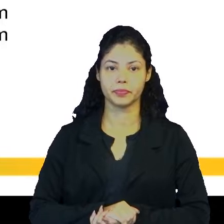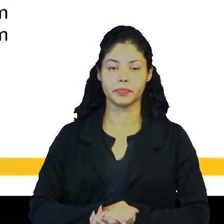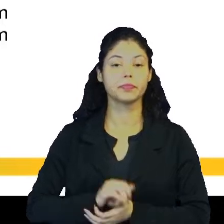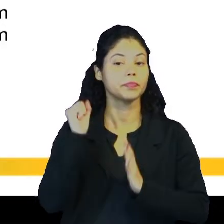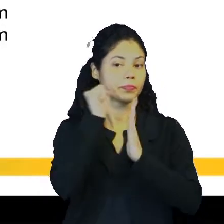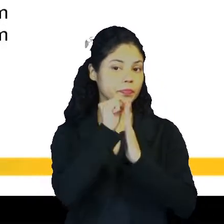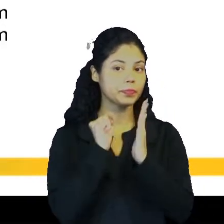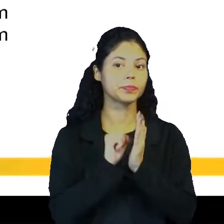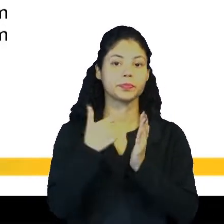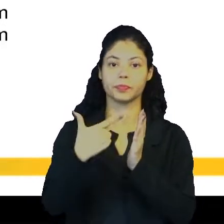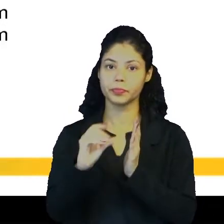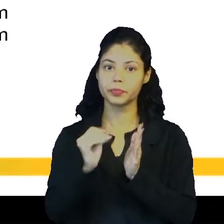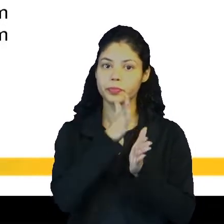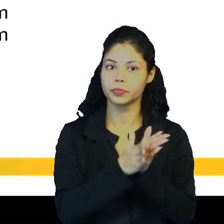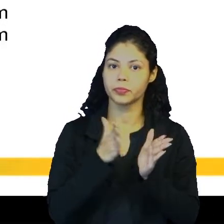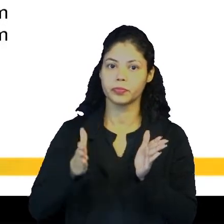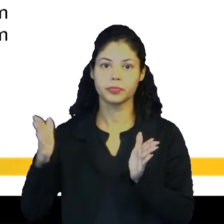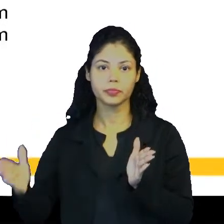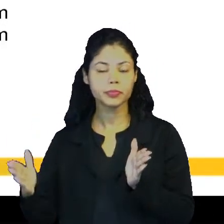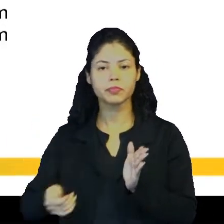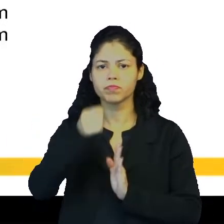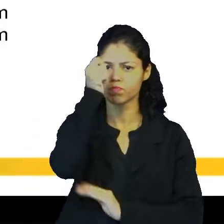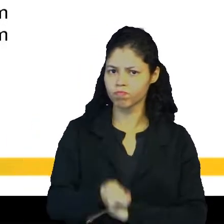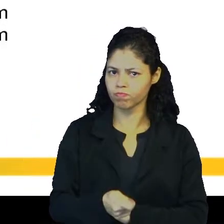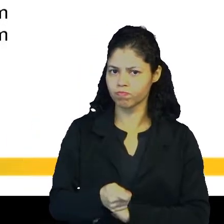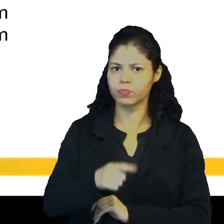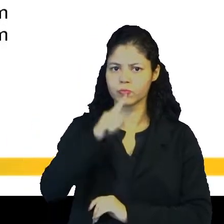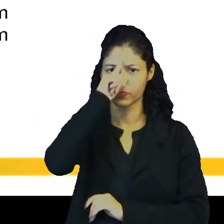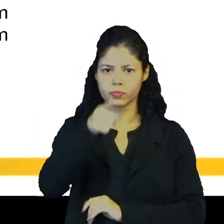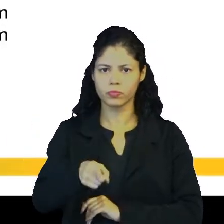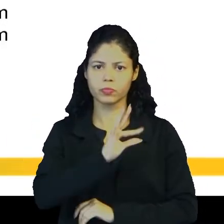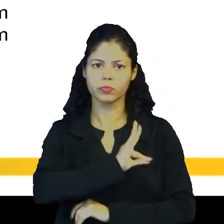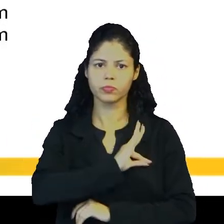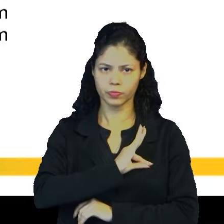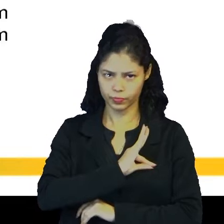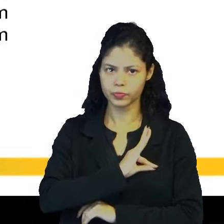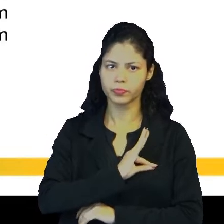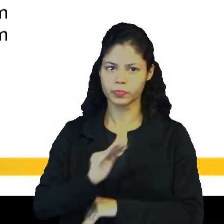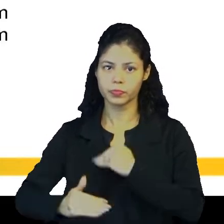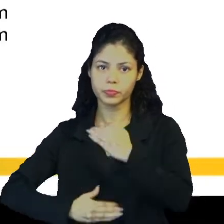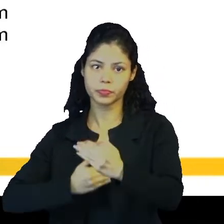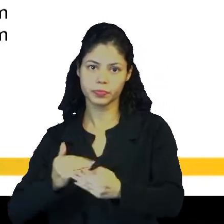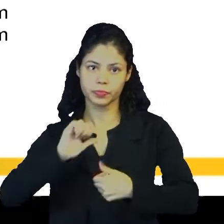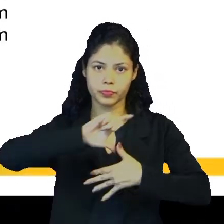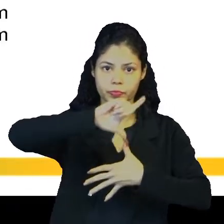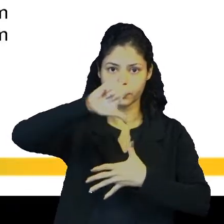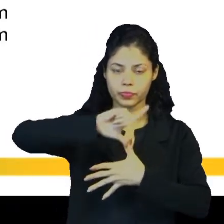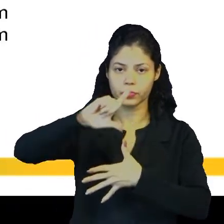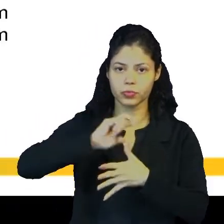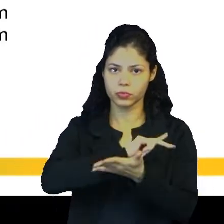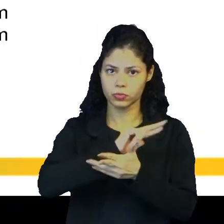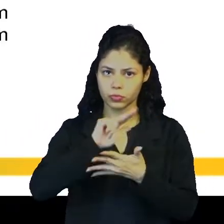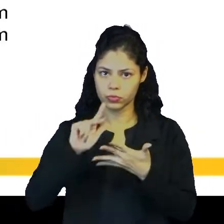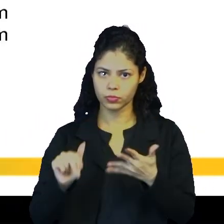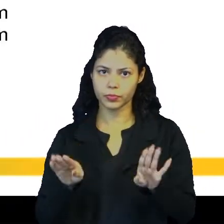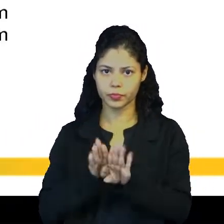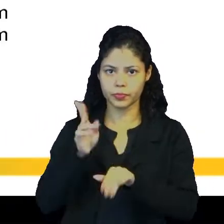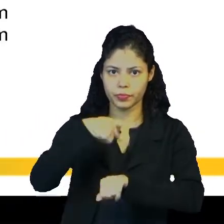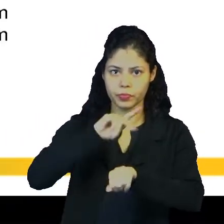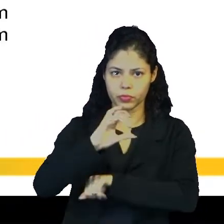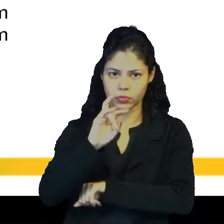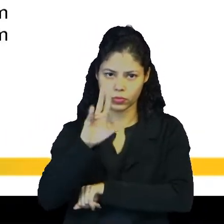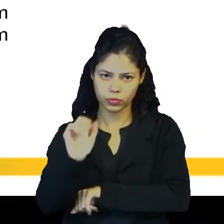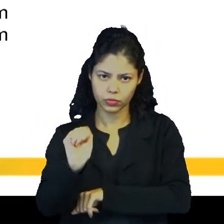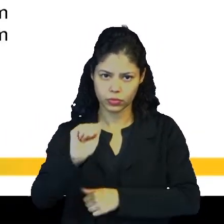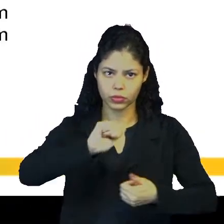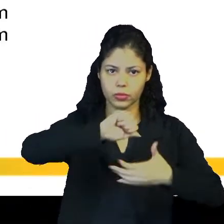No século XX, uma série de ditaduras, sobretudo militares, desenvolveram-se na América Latina. Diferentes países do Caribe,